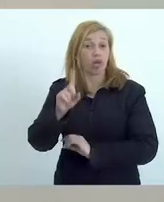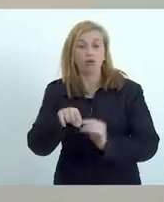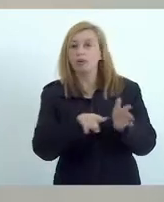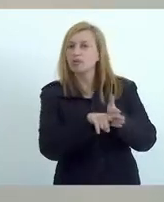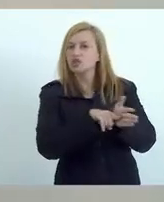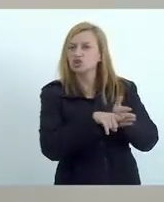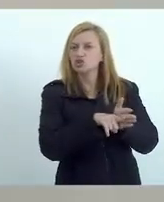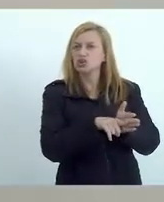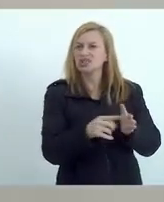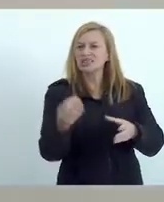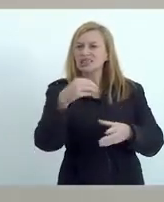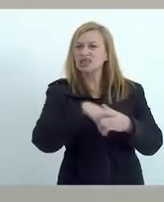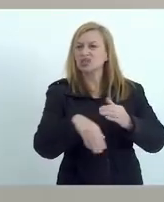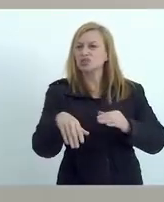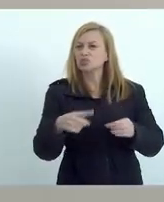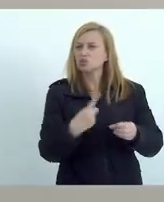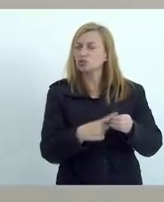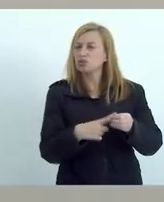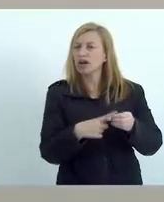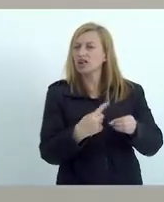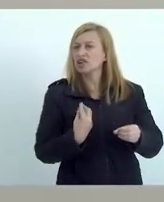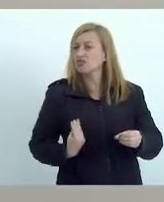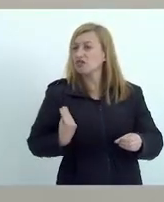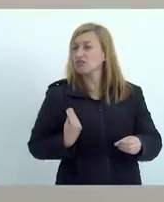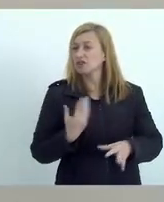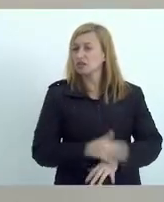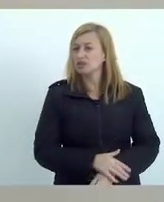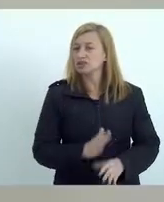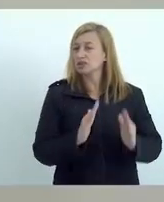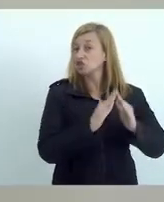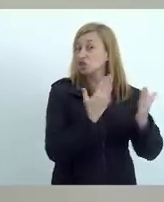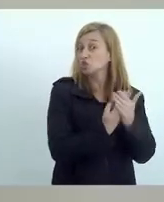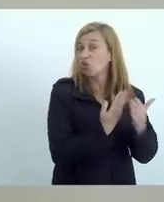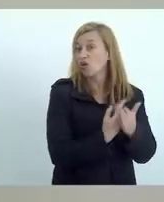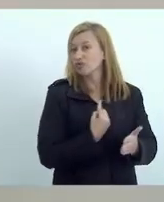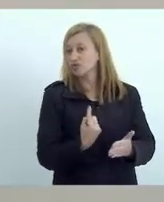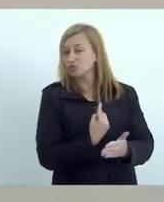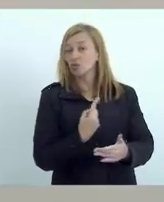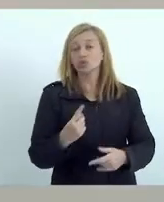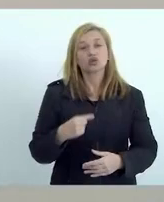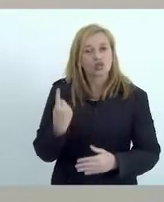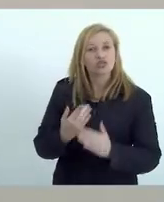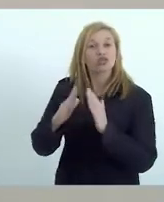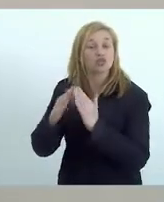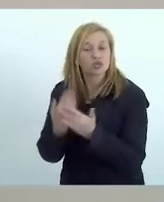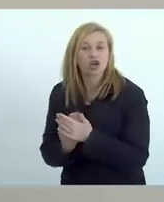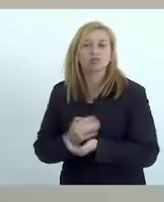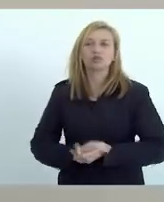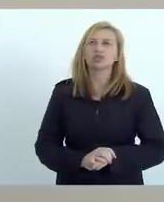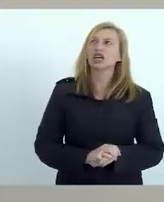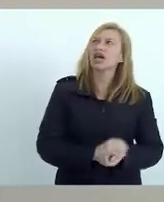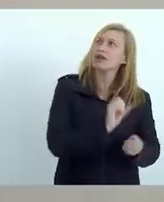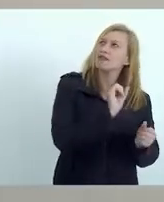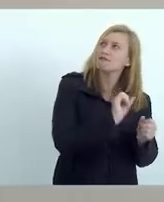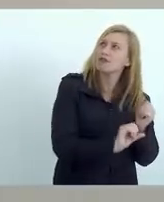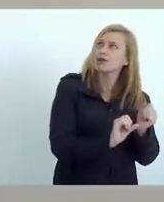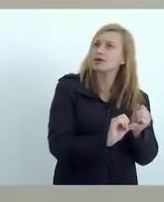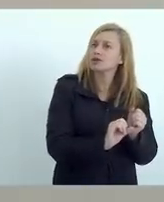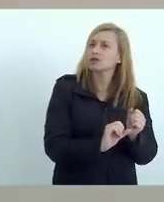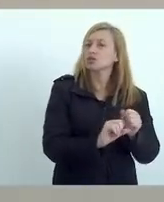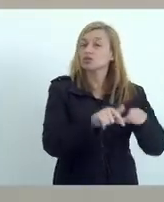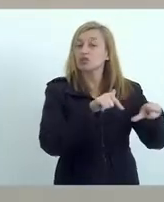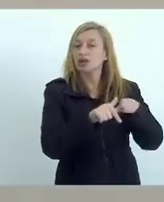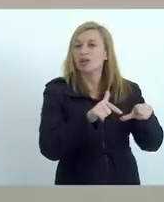uma pesquisa que ela é feita no nosso bairro ela é feita na nossas escolas onde a gente estudou ela é feita